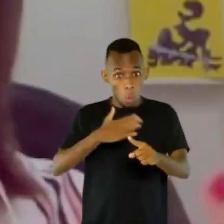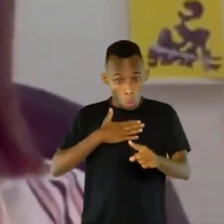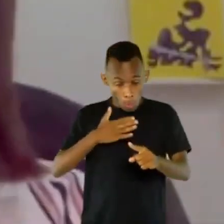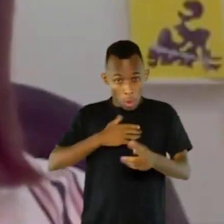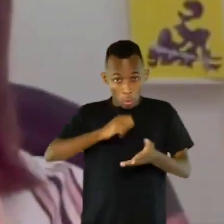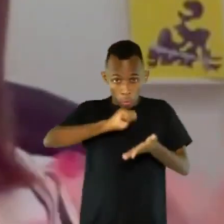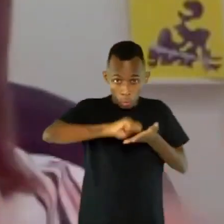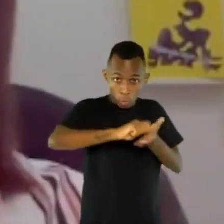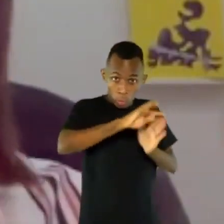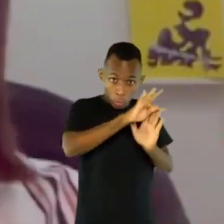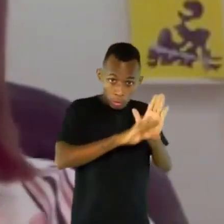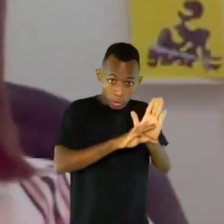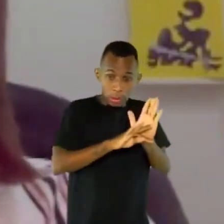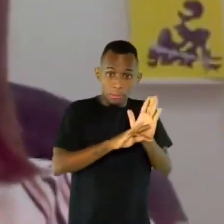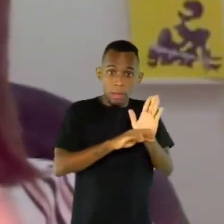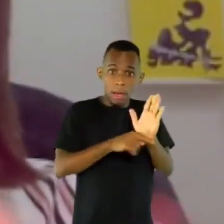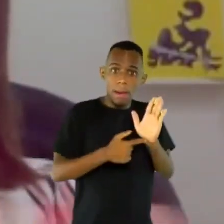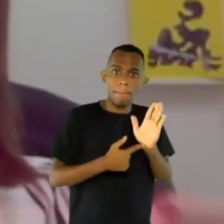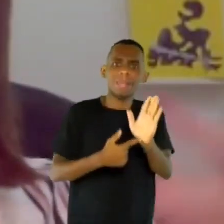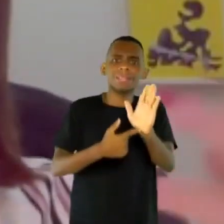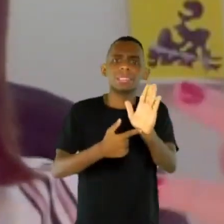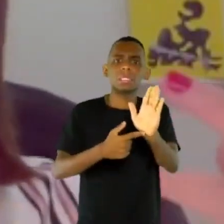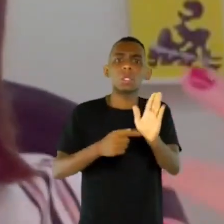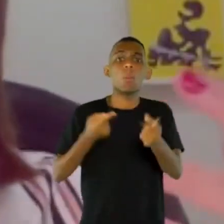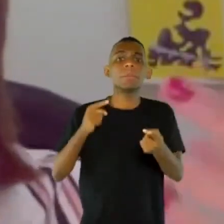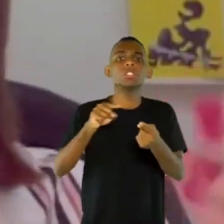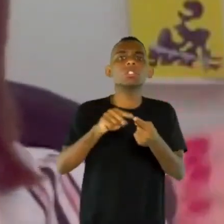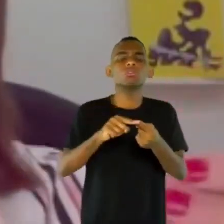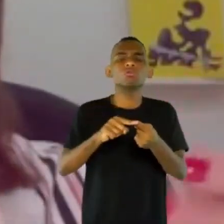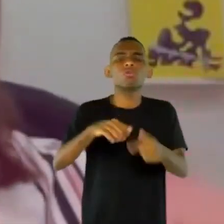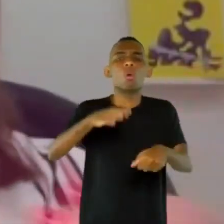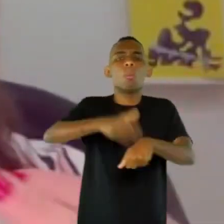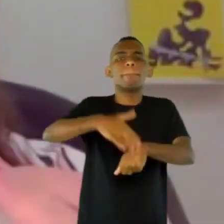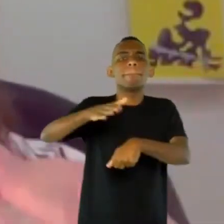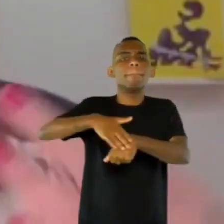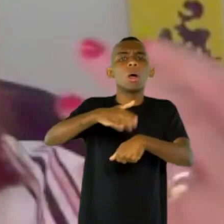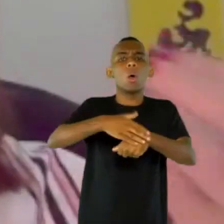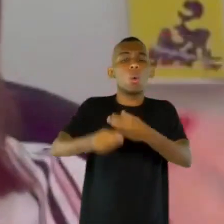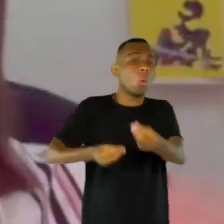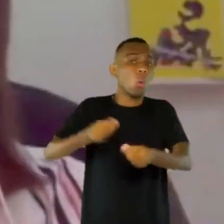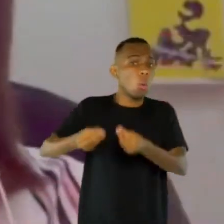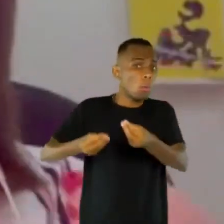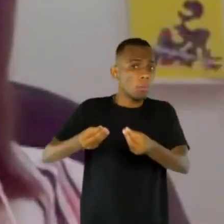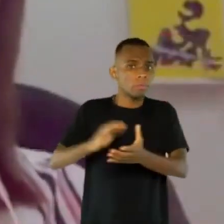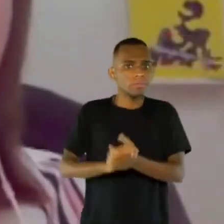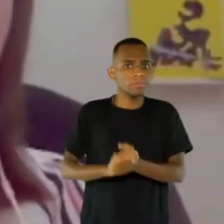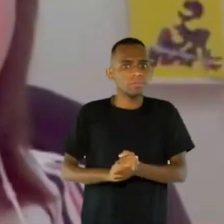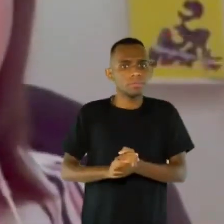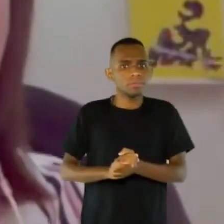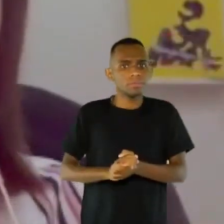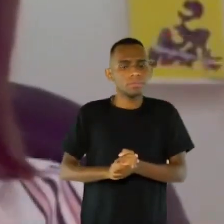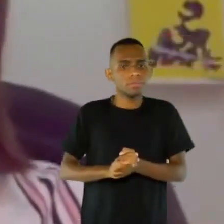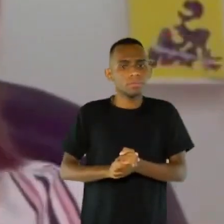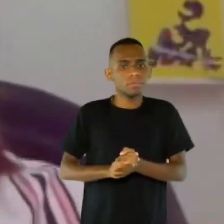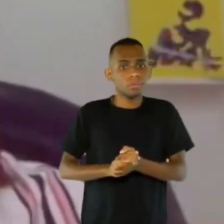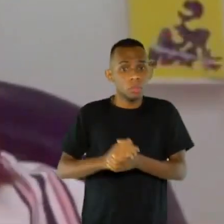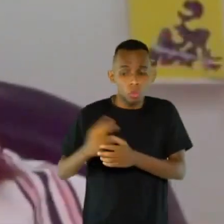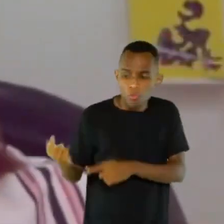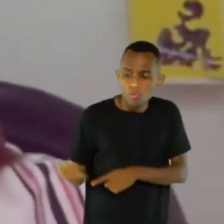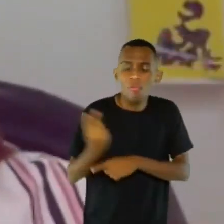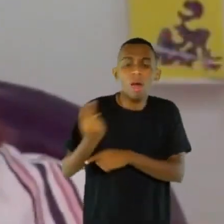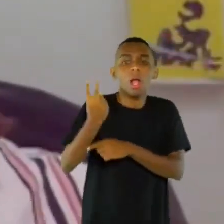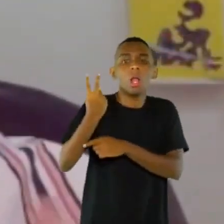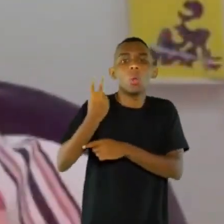dessa supressão do eu, né, mais até, ele fala assim, da supressão do valor da vida,